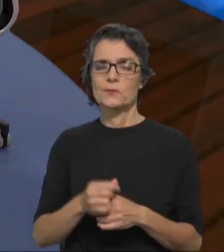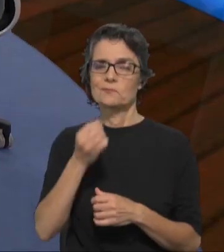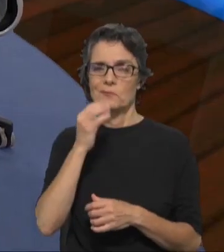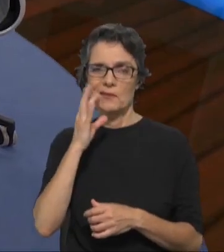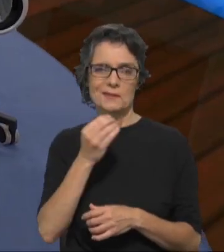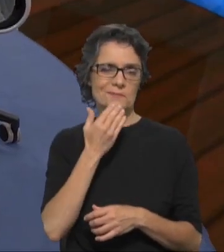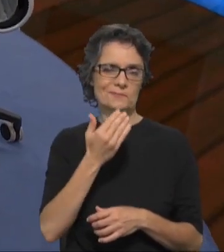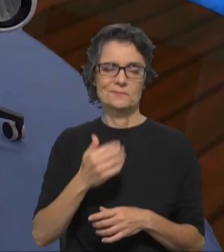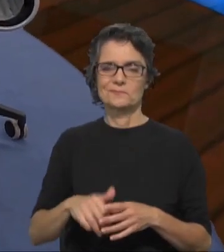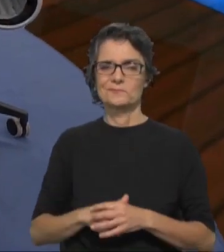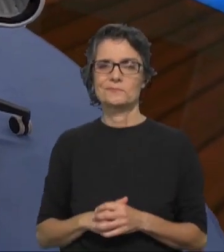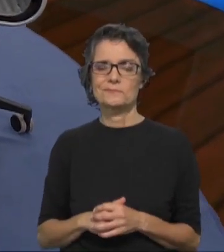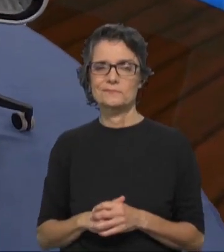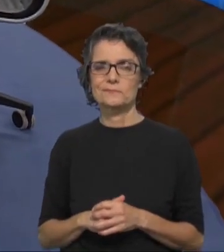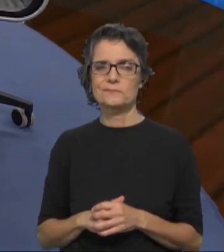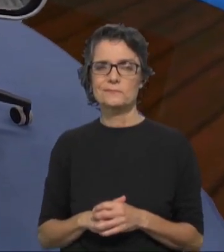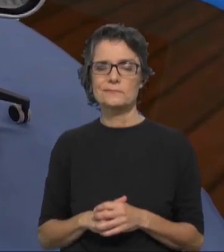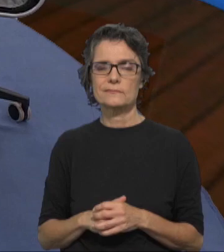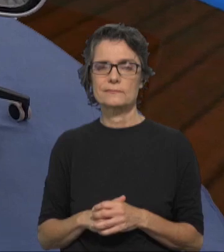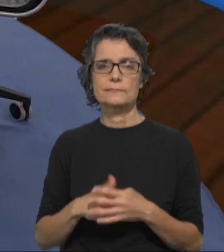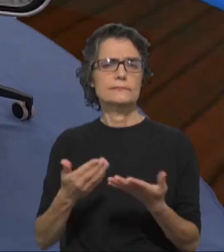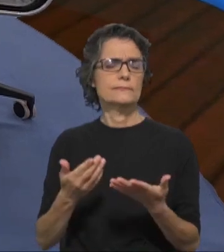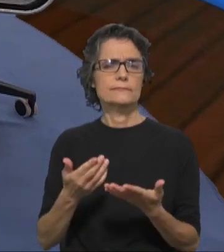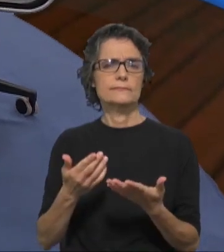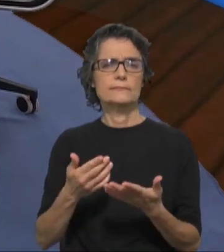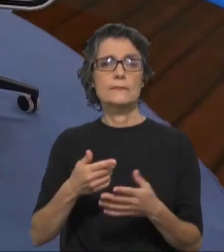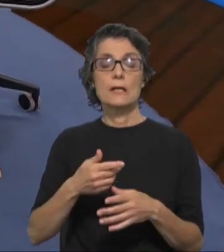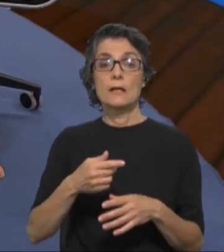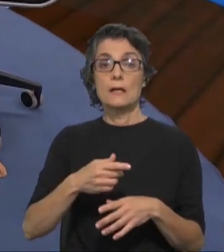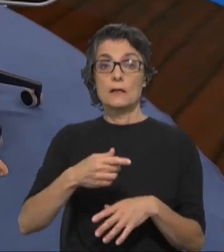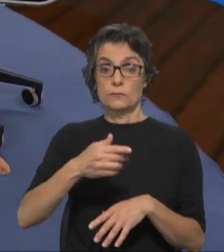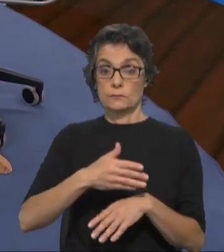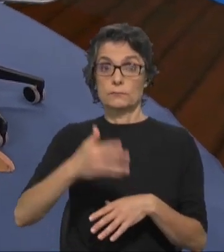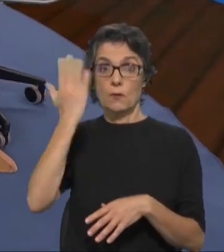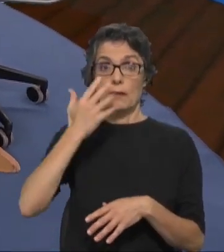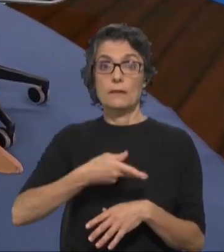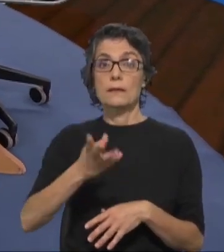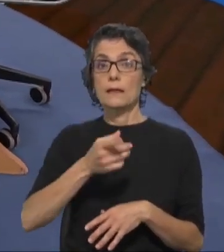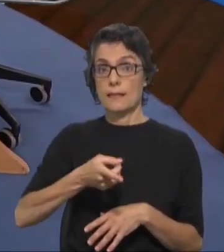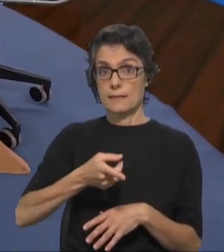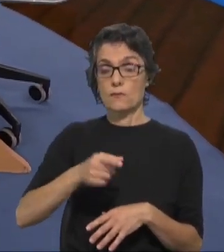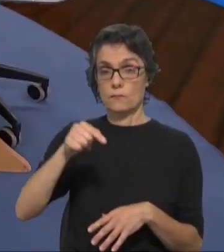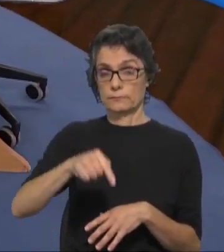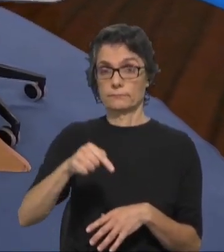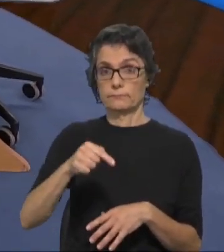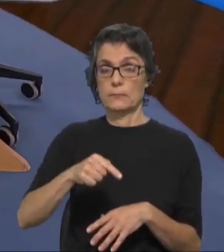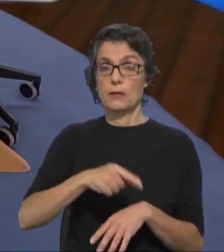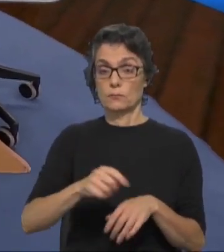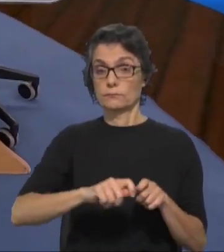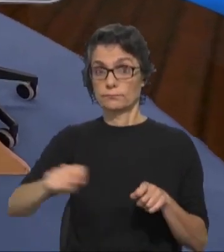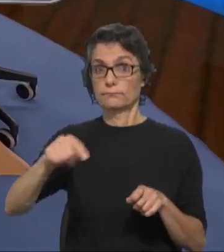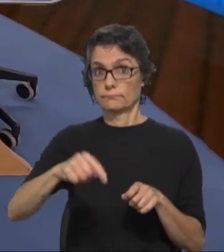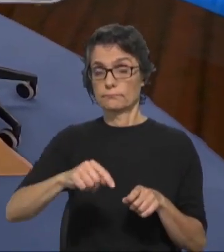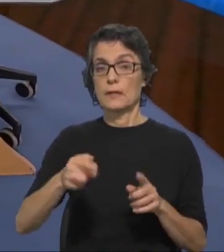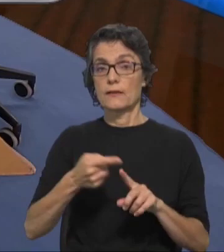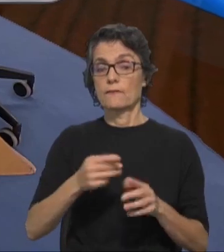na nossa presença. Que aposta é esta de, durante 19 dias, que é o tempo da edição deste ano da Feira do Livro, a